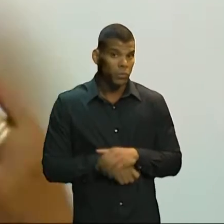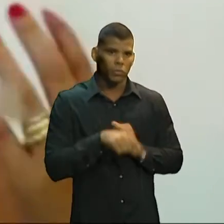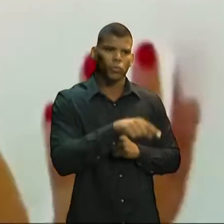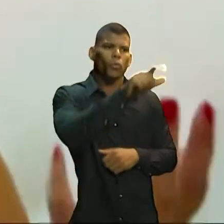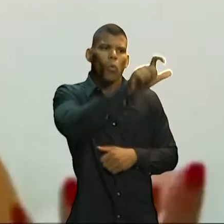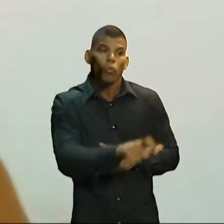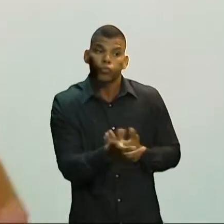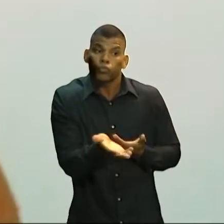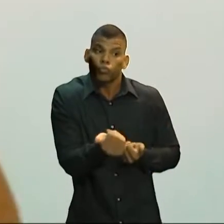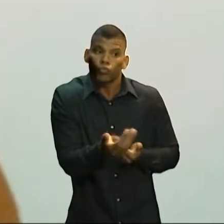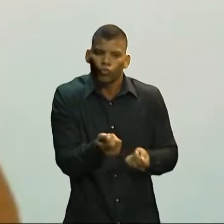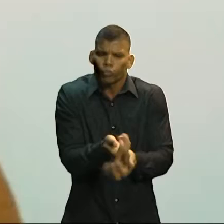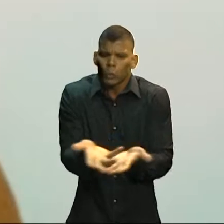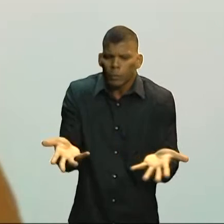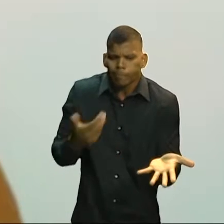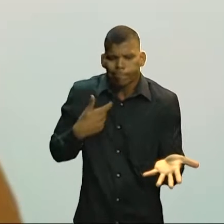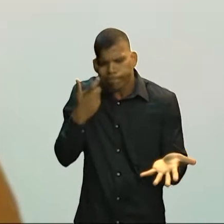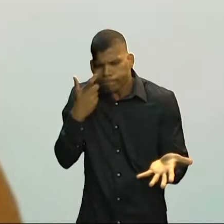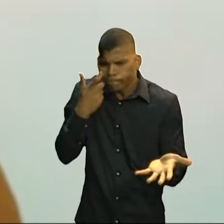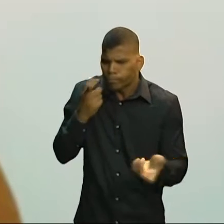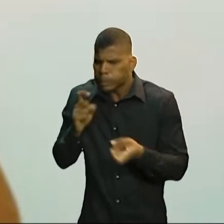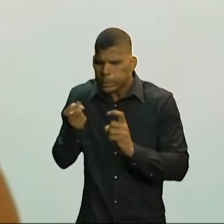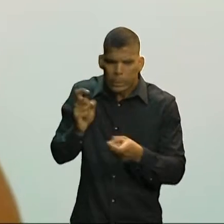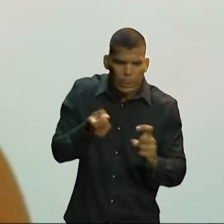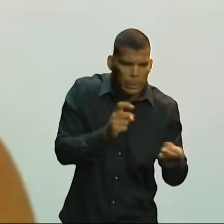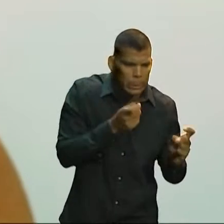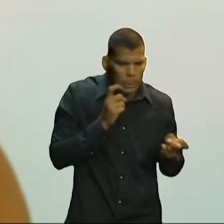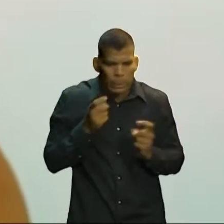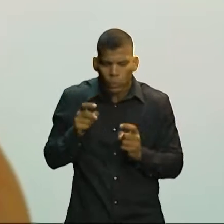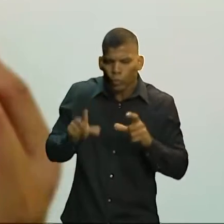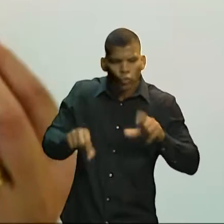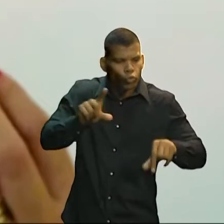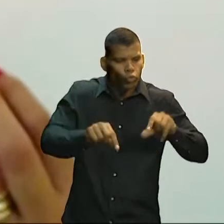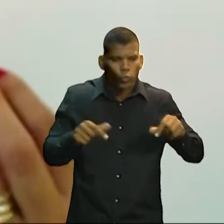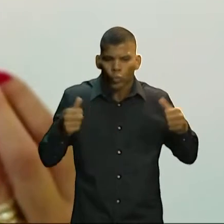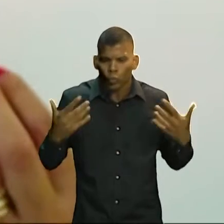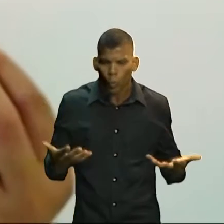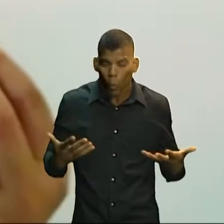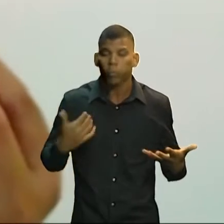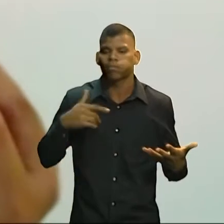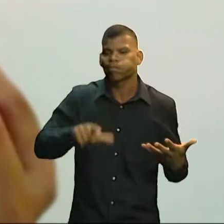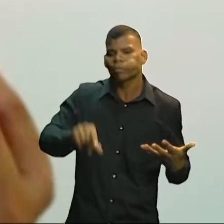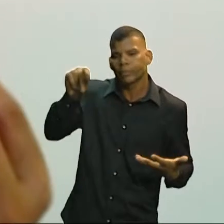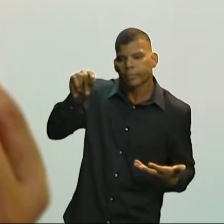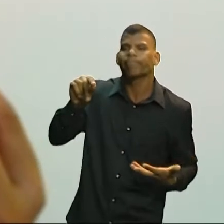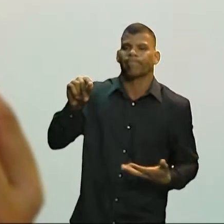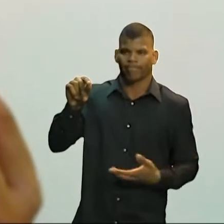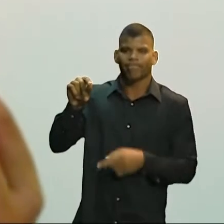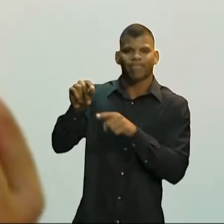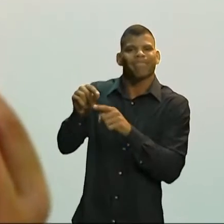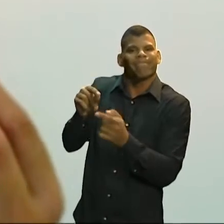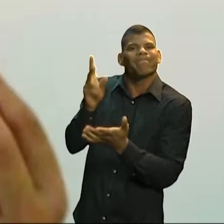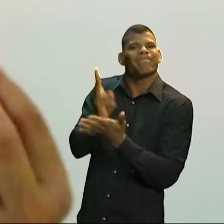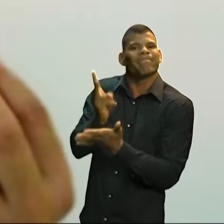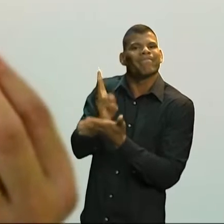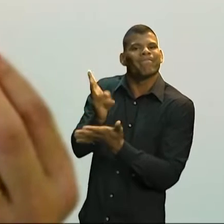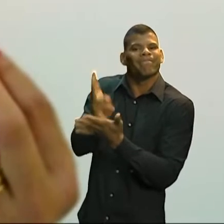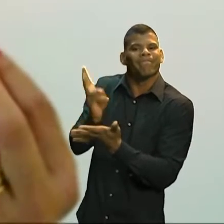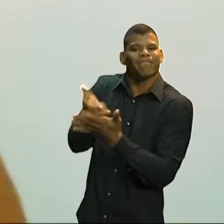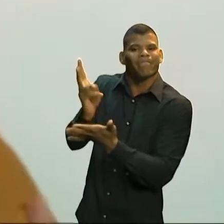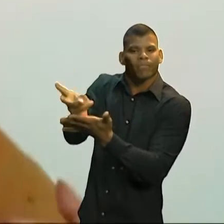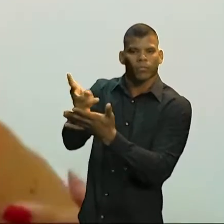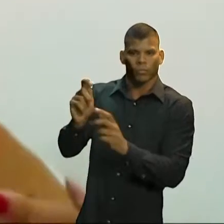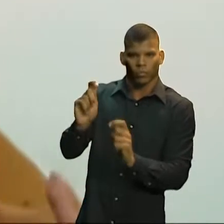que ele possa conhecer todas essas possibilidades e dali ser pontual ou dali ser